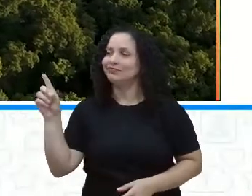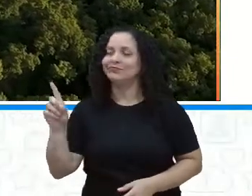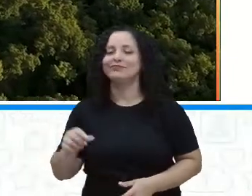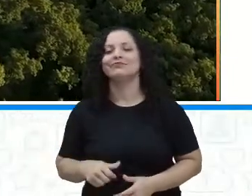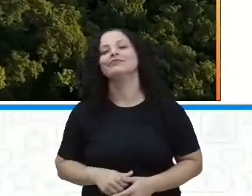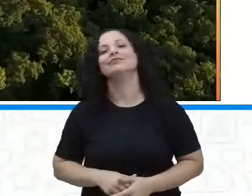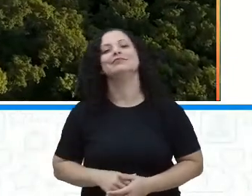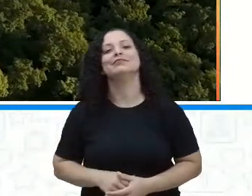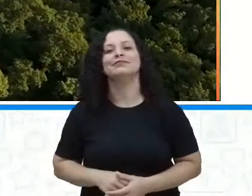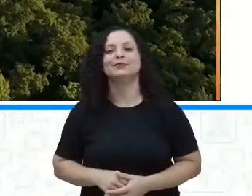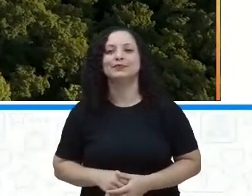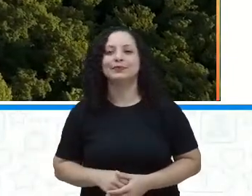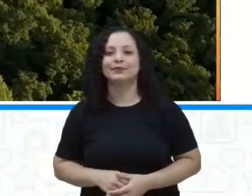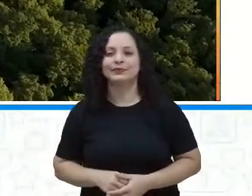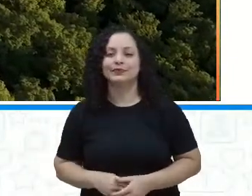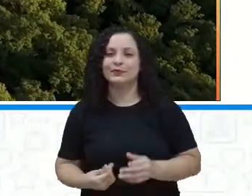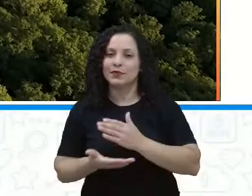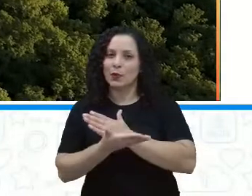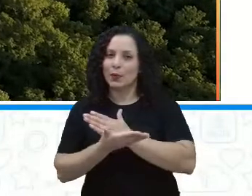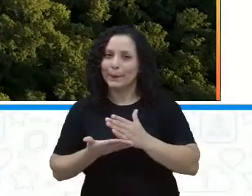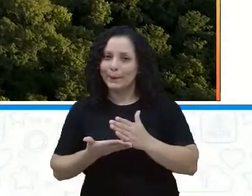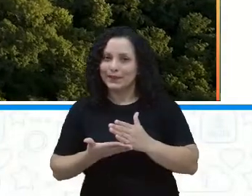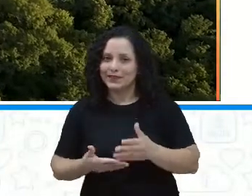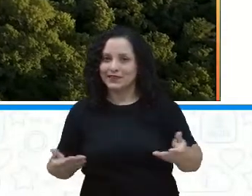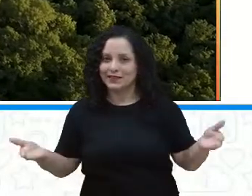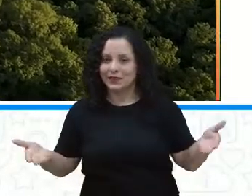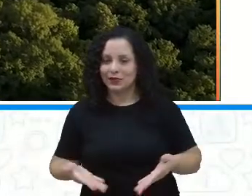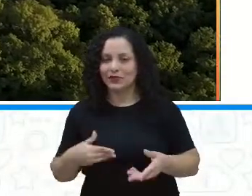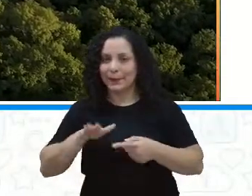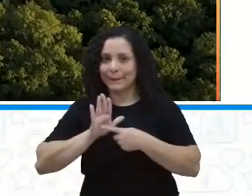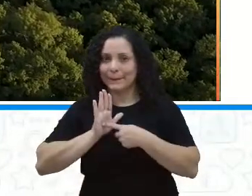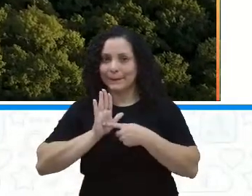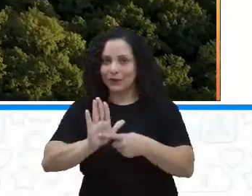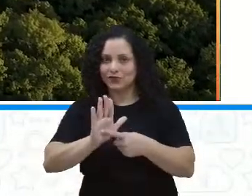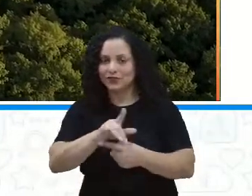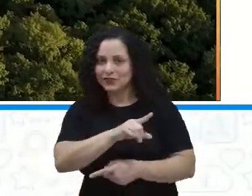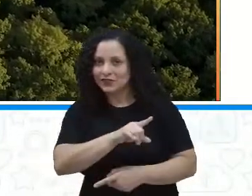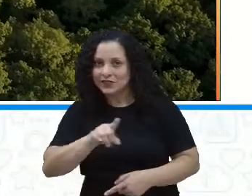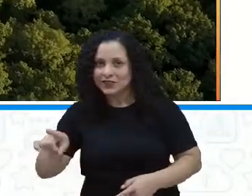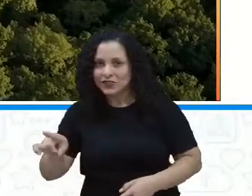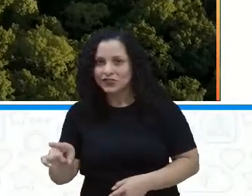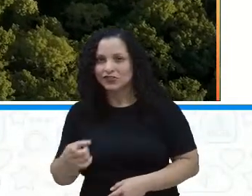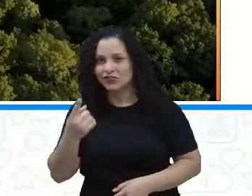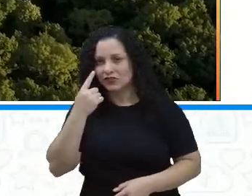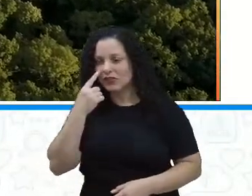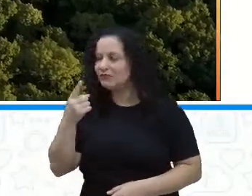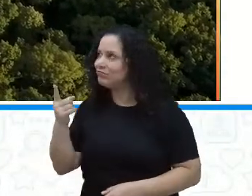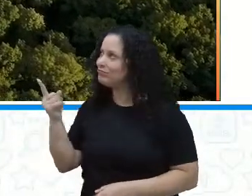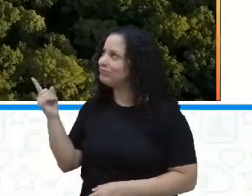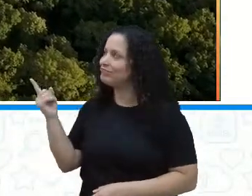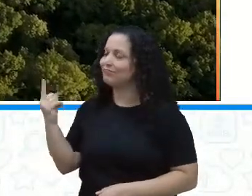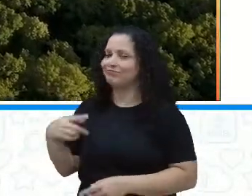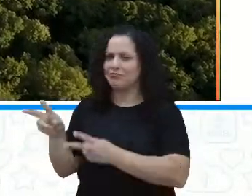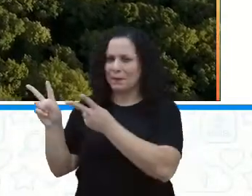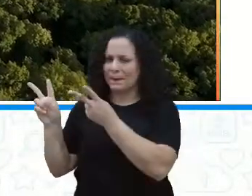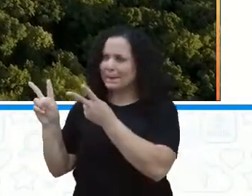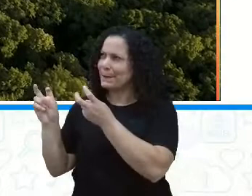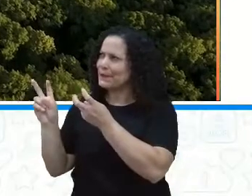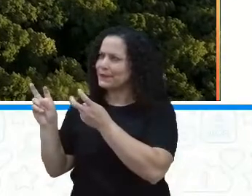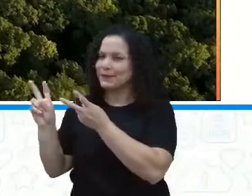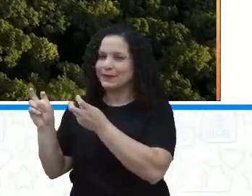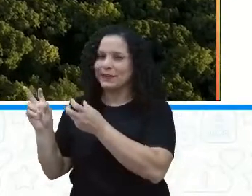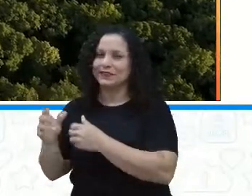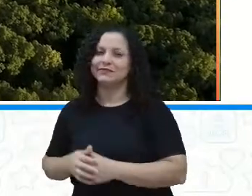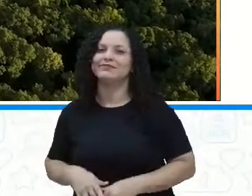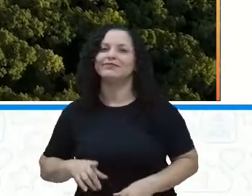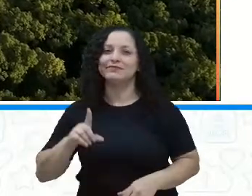visão. E para iniciar, eu vou mostrar para vocês aí, observem essa imagem. Será que vocês reconhecem?